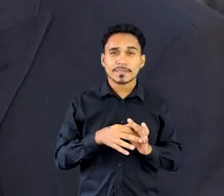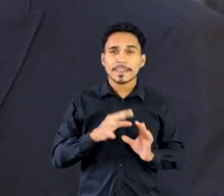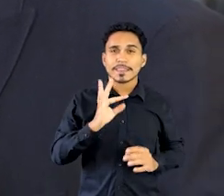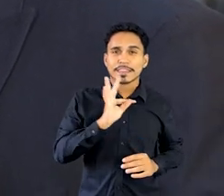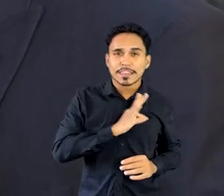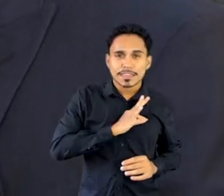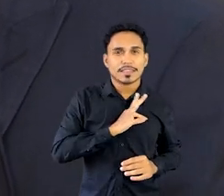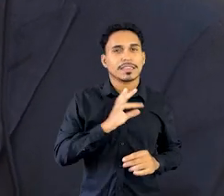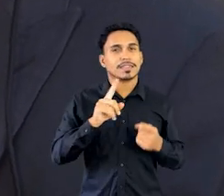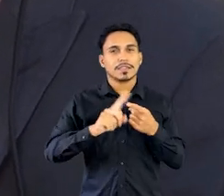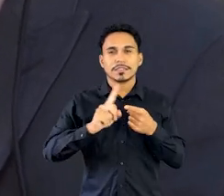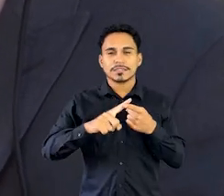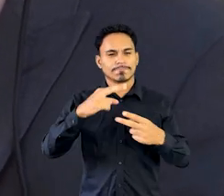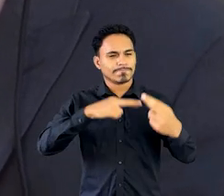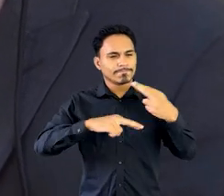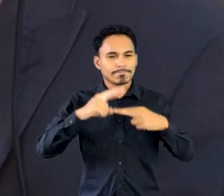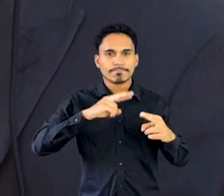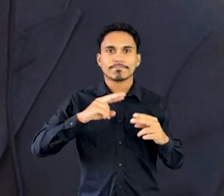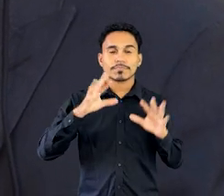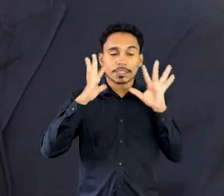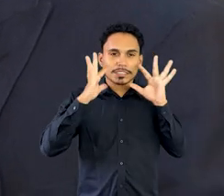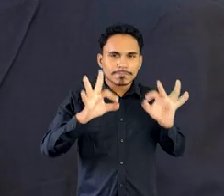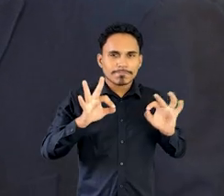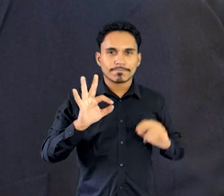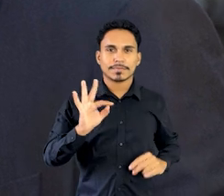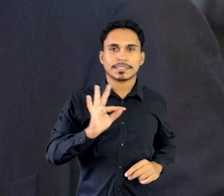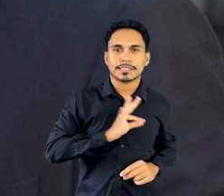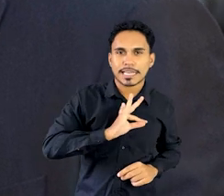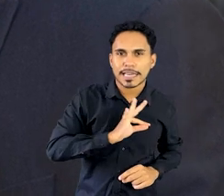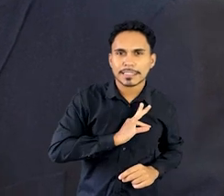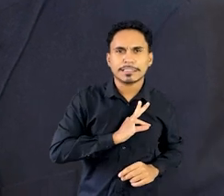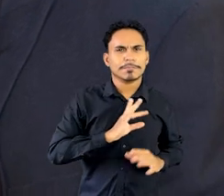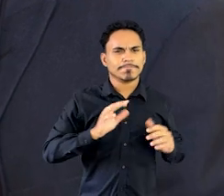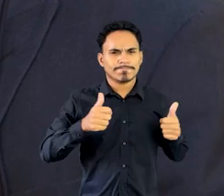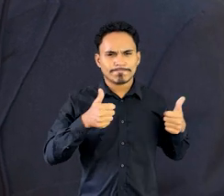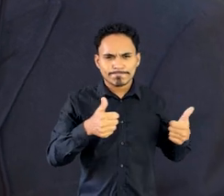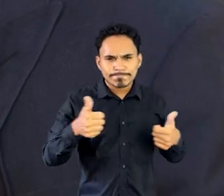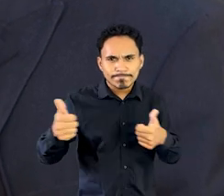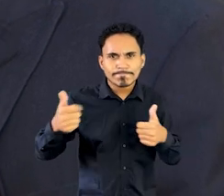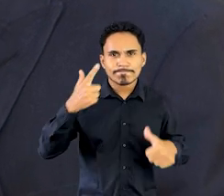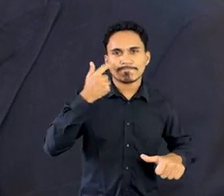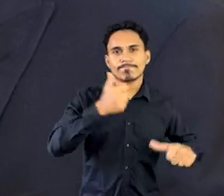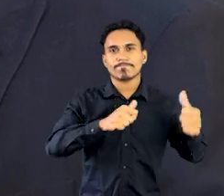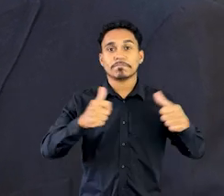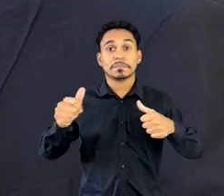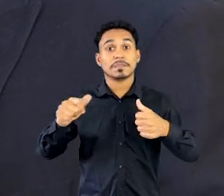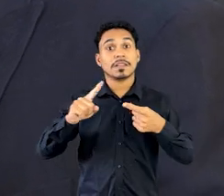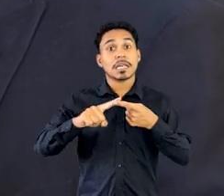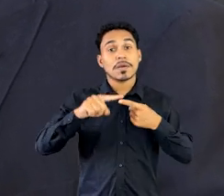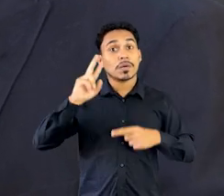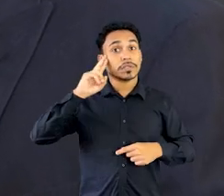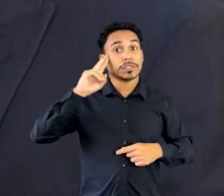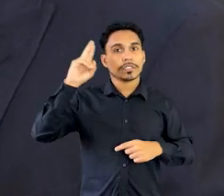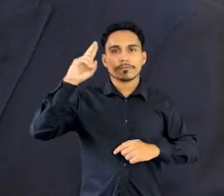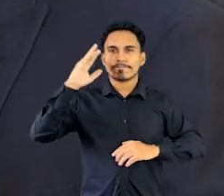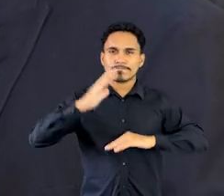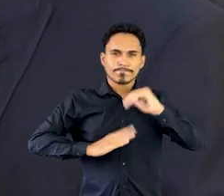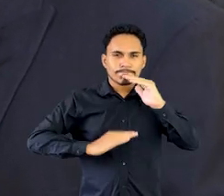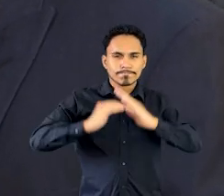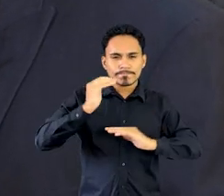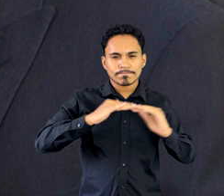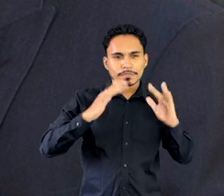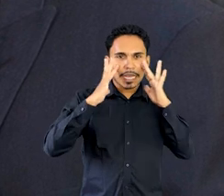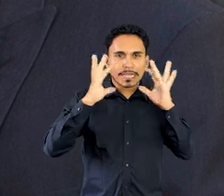é muito técnica uma Diretoria de relações institucionais que é muito técnica e reitores como o professor Jadir que são muito